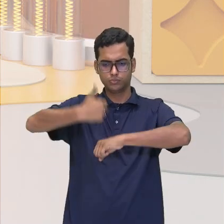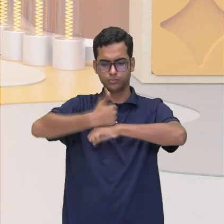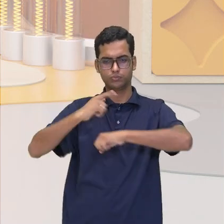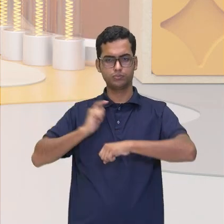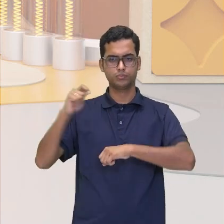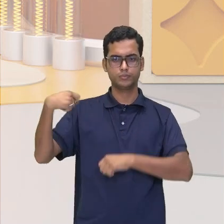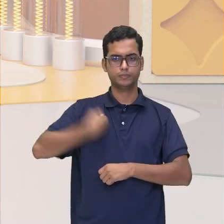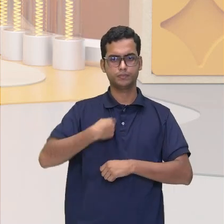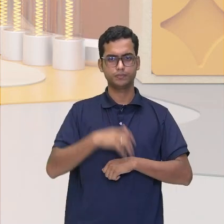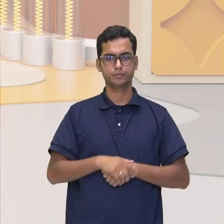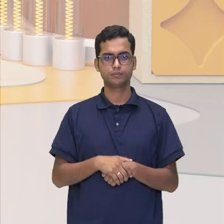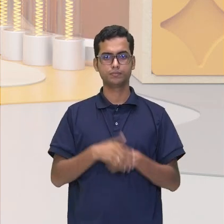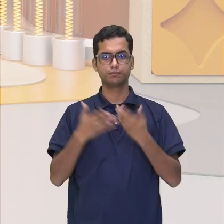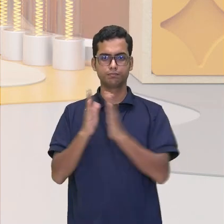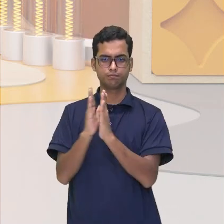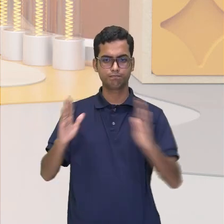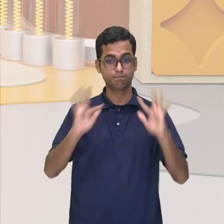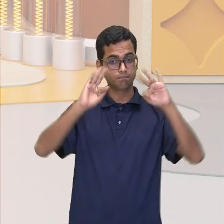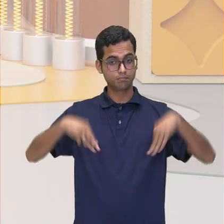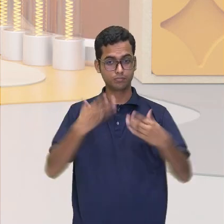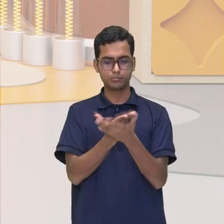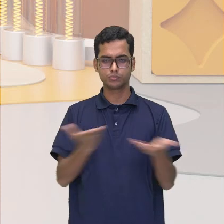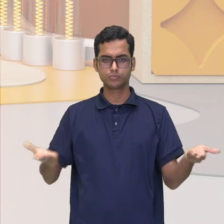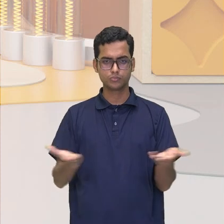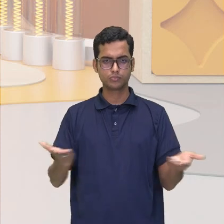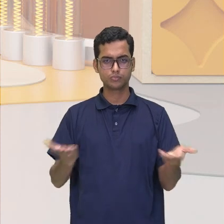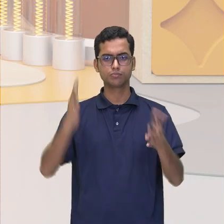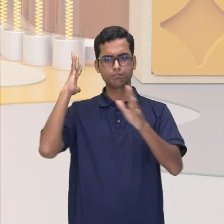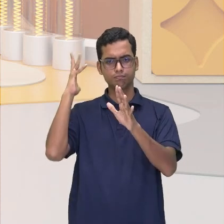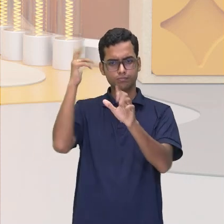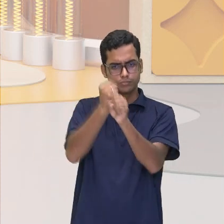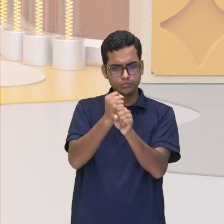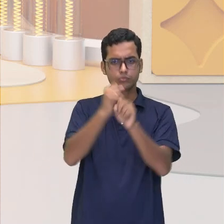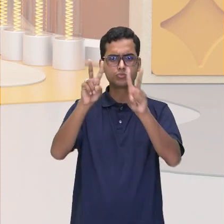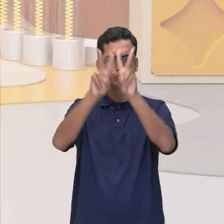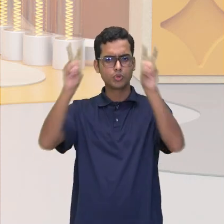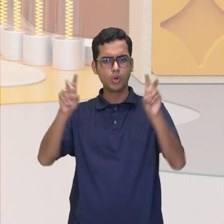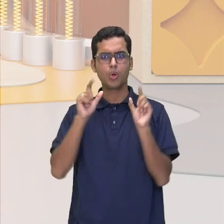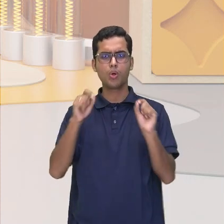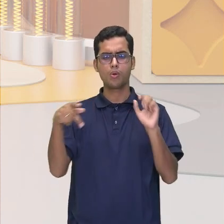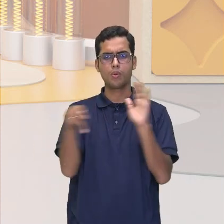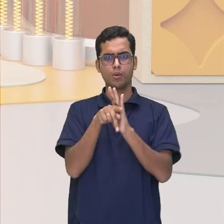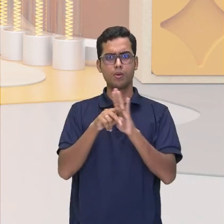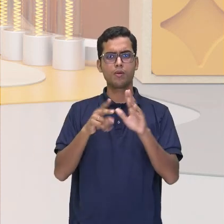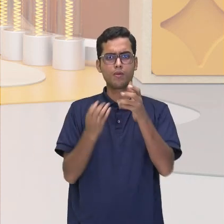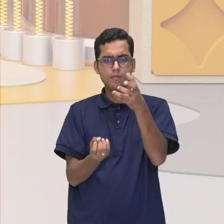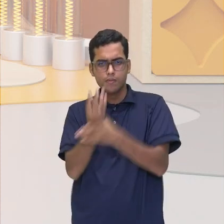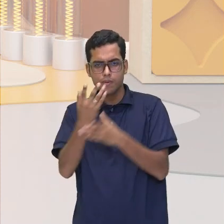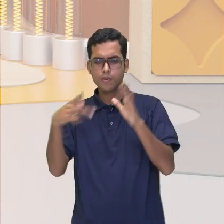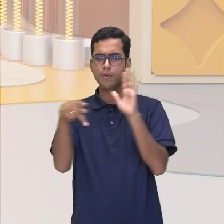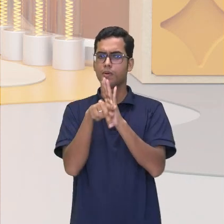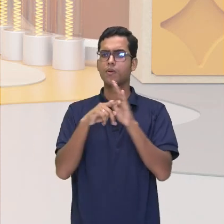espanhol. E assim a gente finaliza, né, essa nossa revisão sobre a